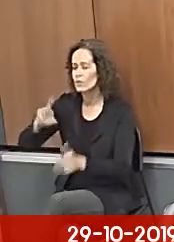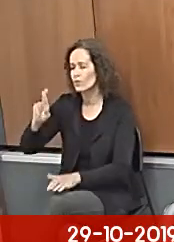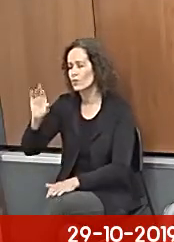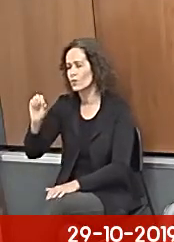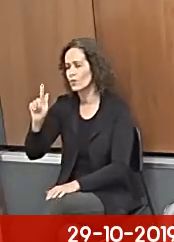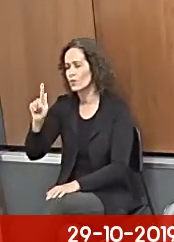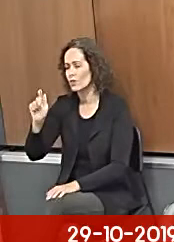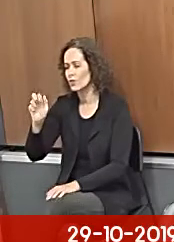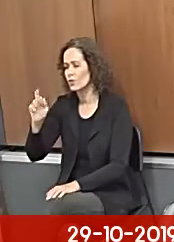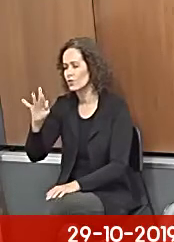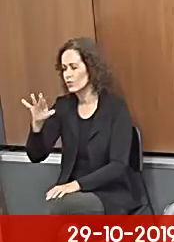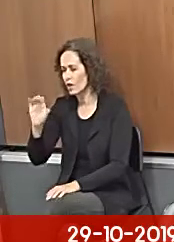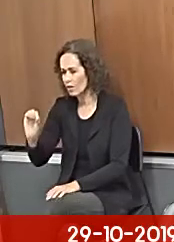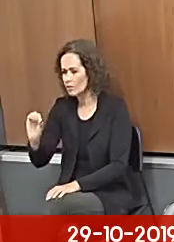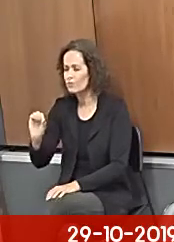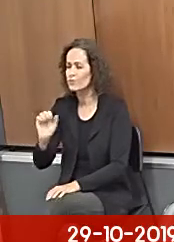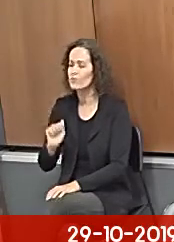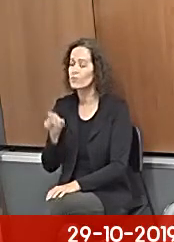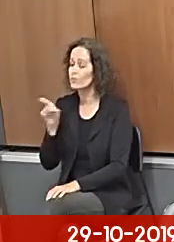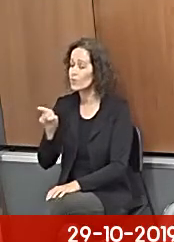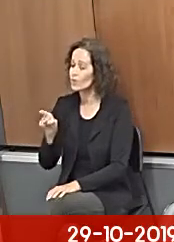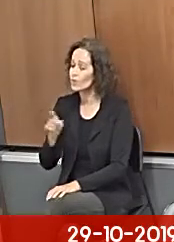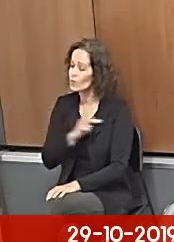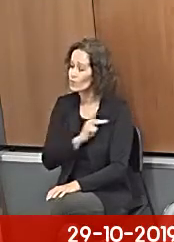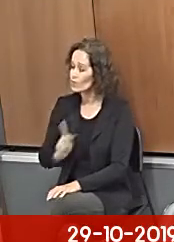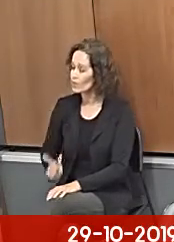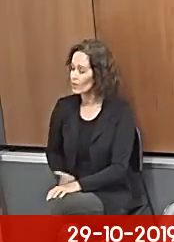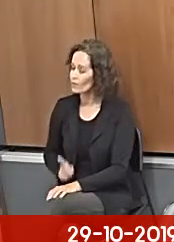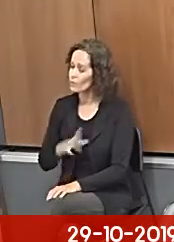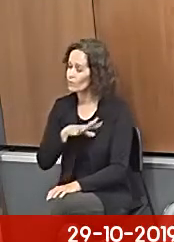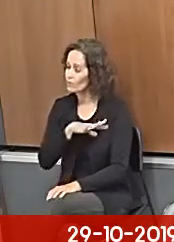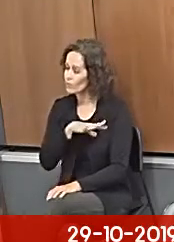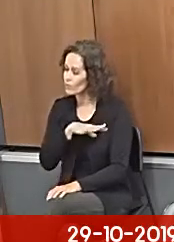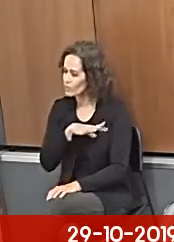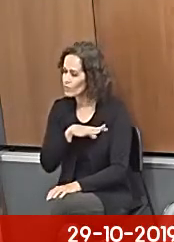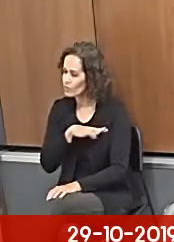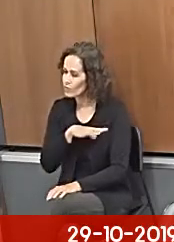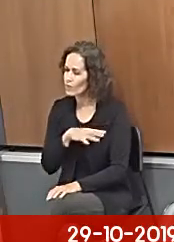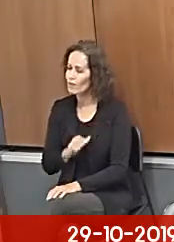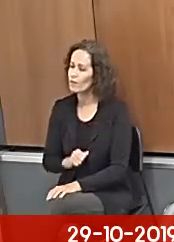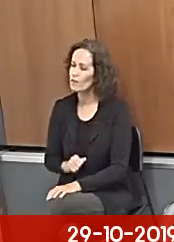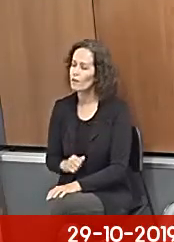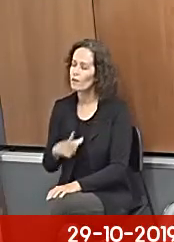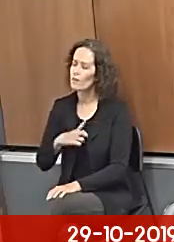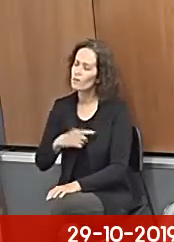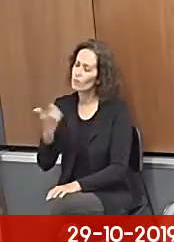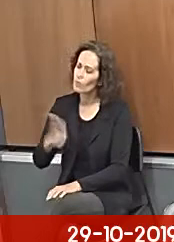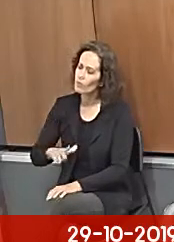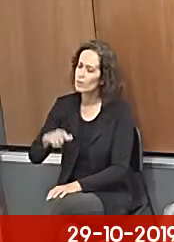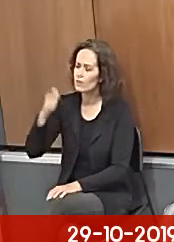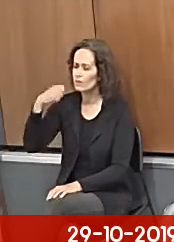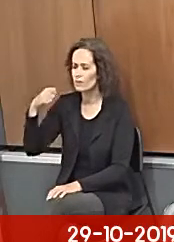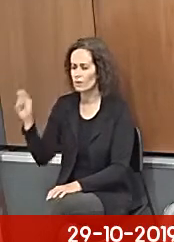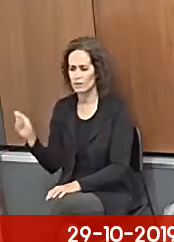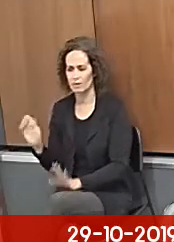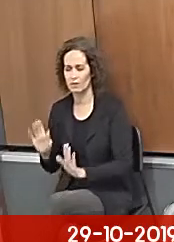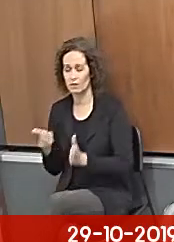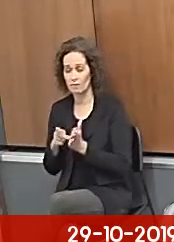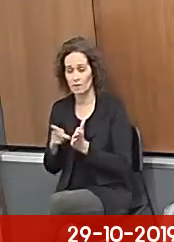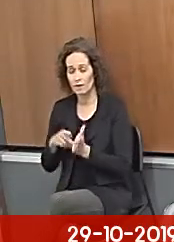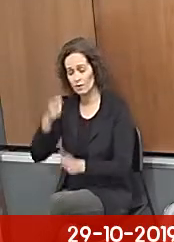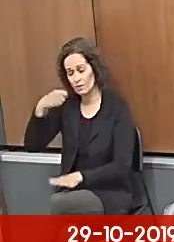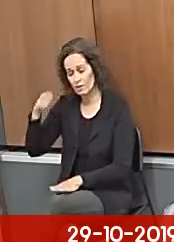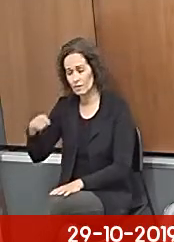com uma visibilidade muito maior. Ele é o presidente do Corinthians e tem uma outra associação. Na verdade, a associação